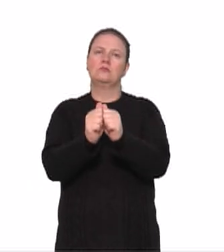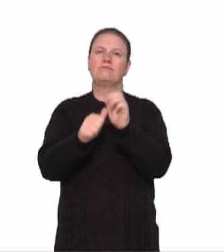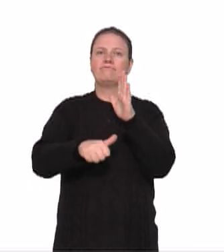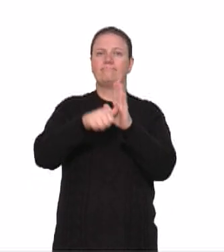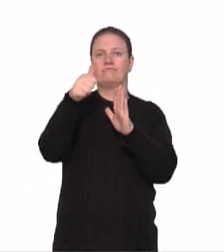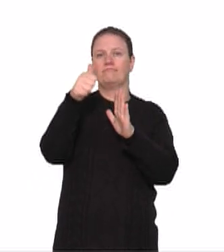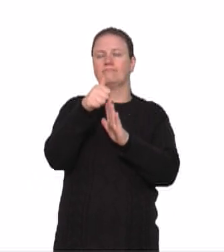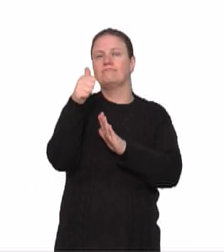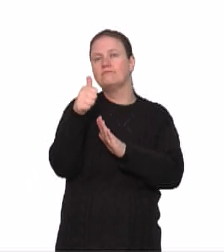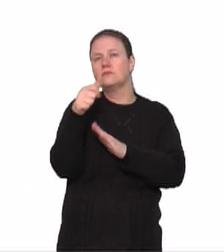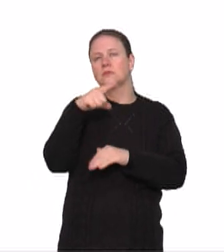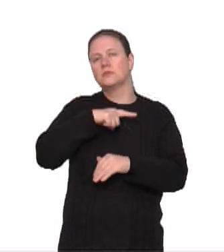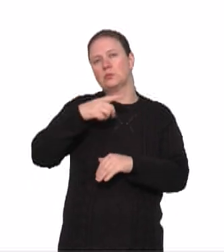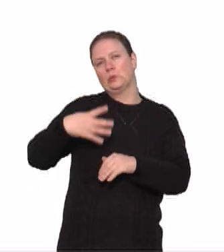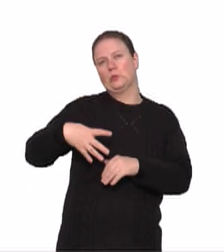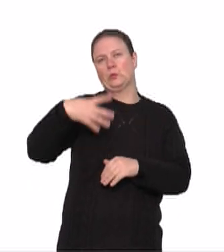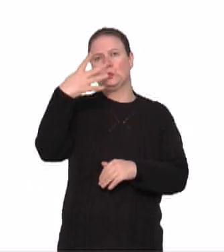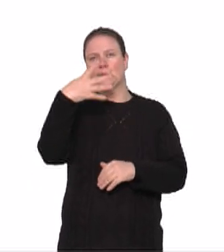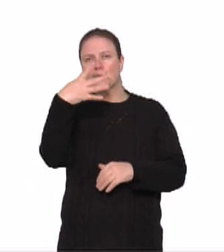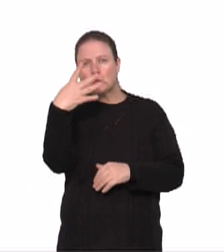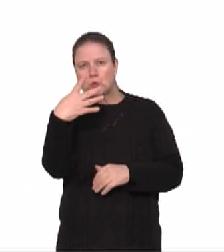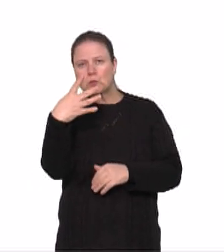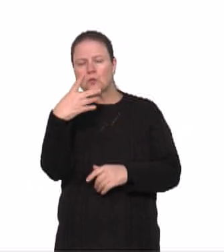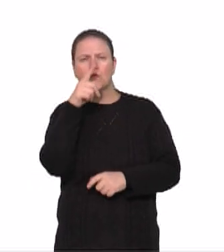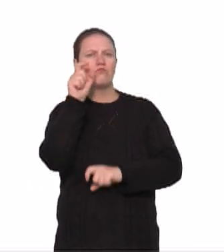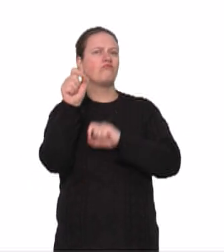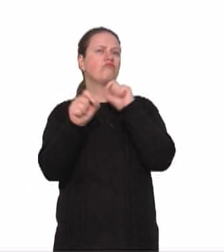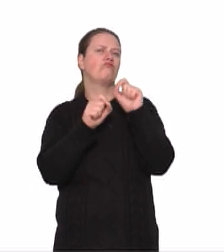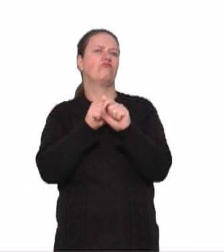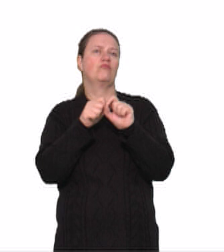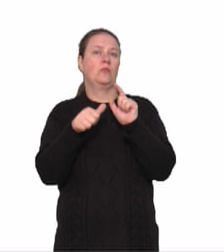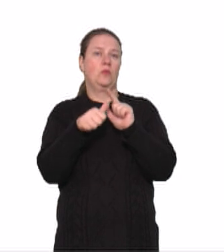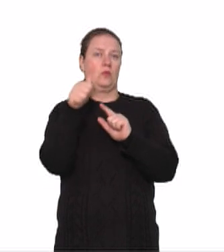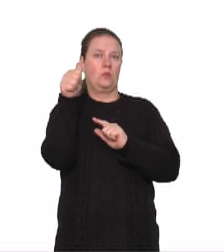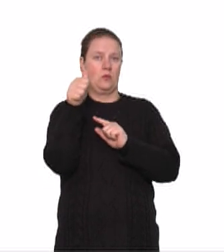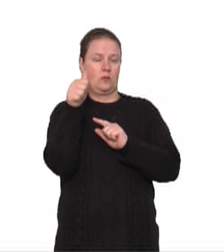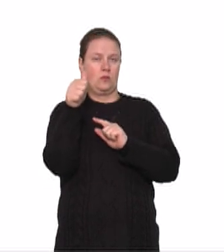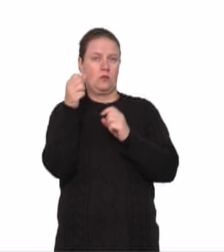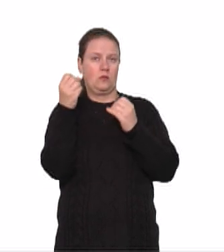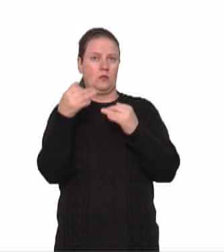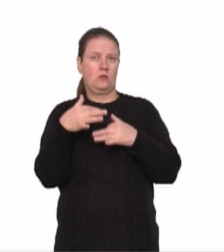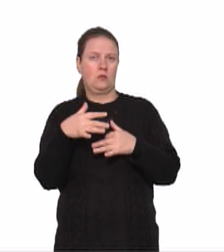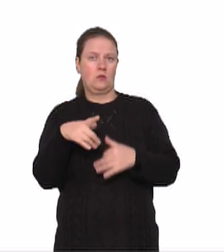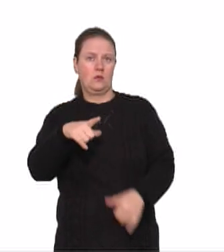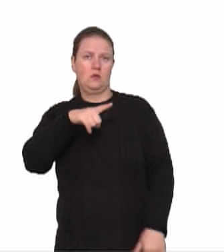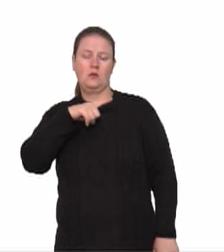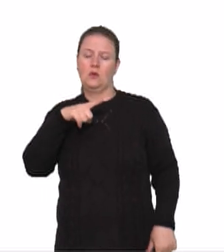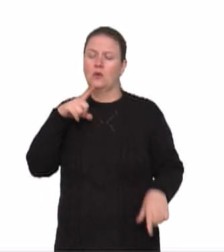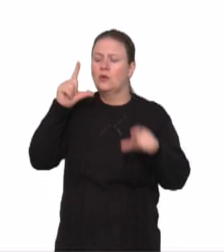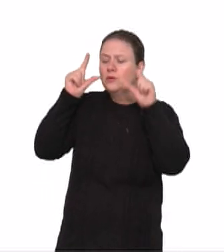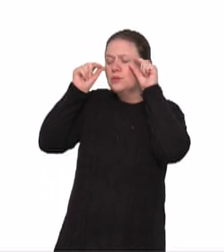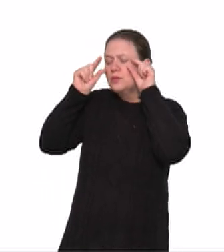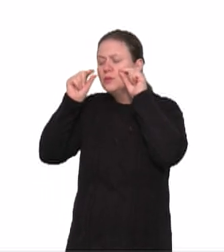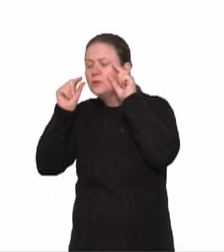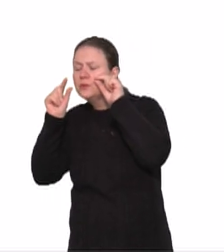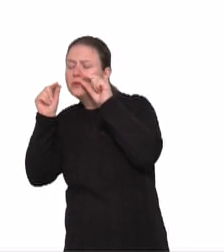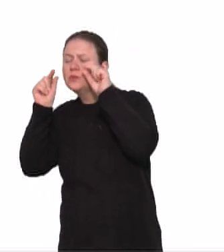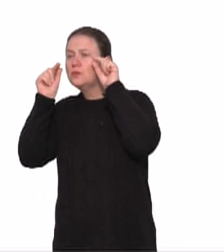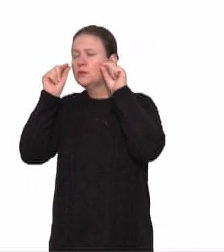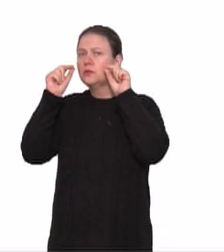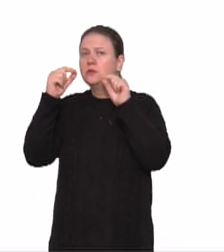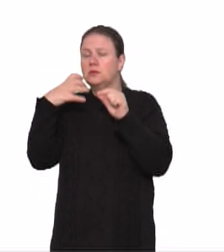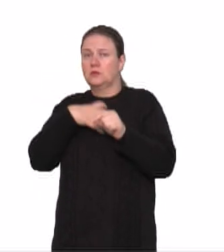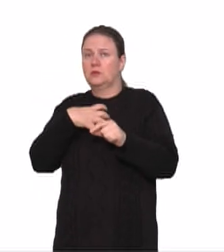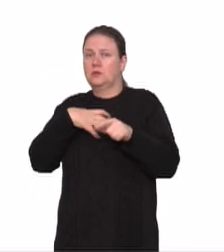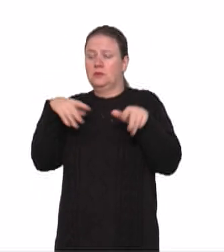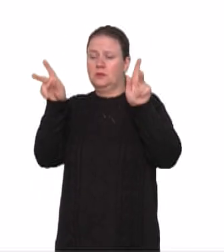traz aqui 4 versos. Né? Então, o primeiro verso diz lá, tenha sono em seus olhos,